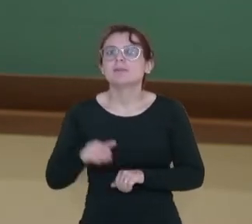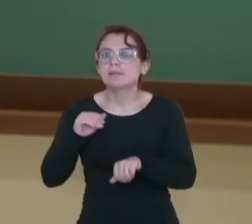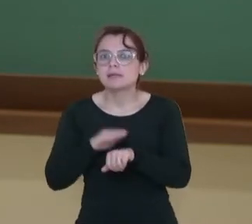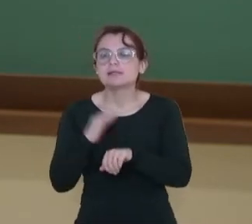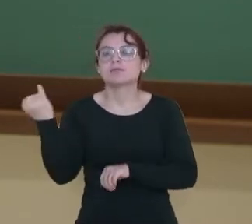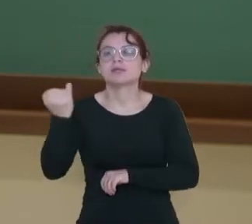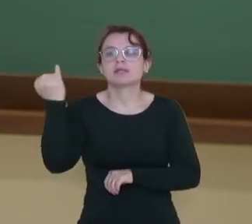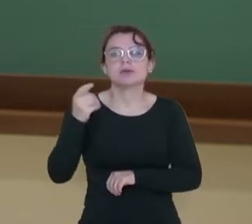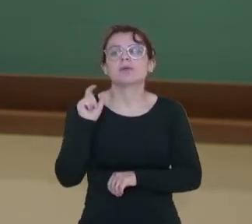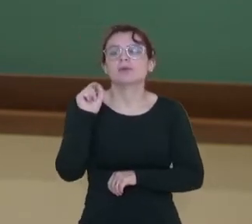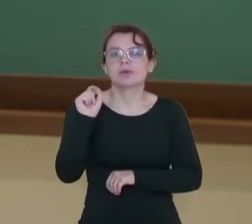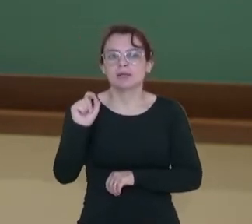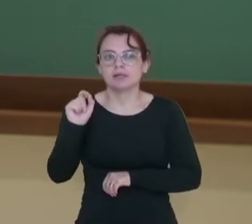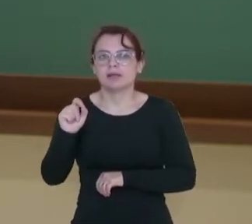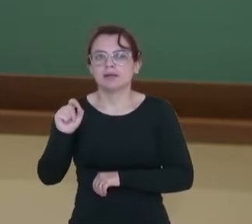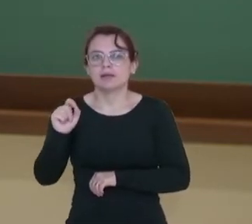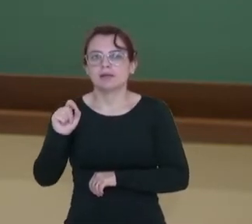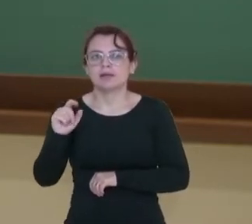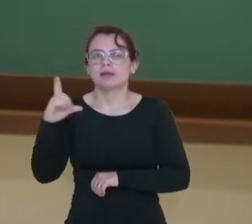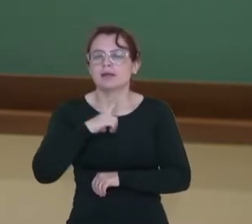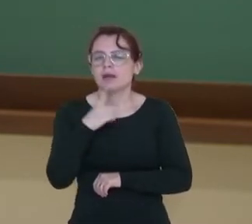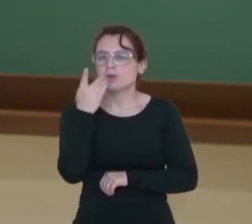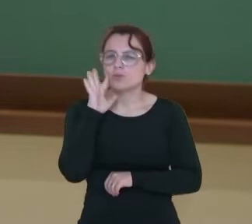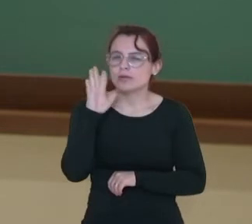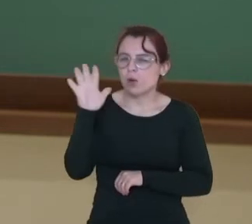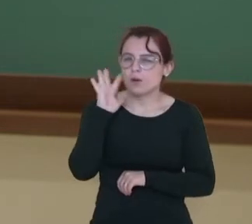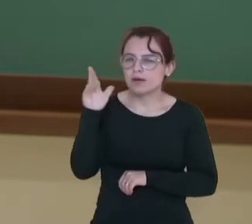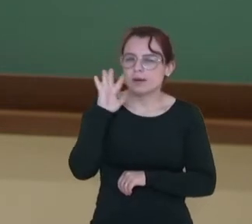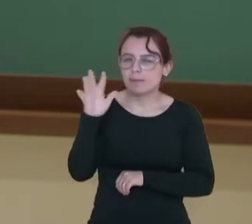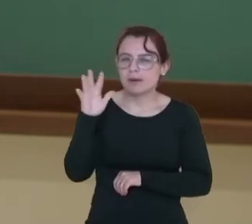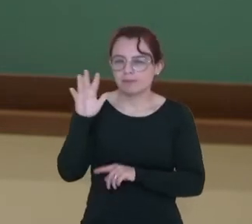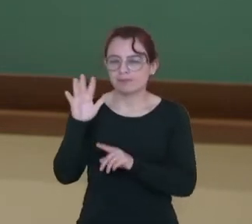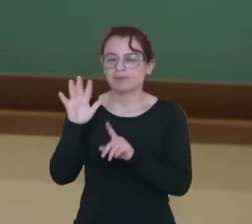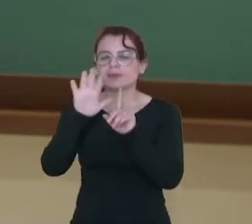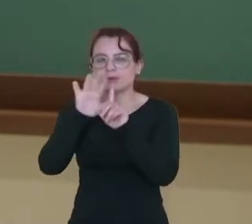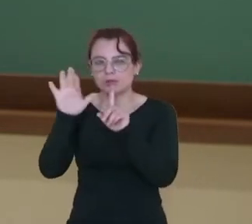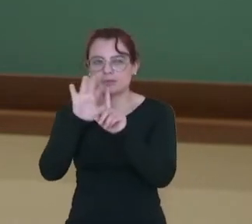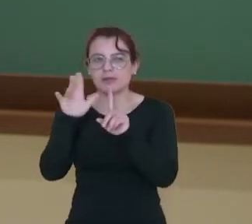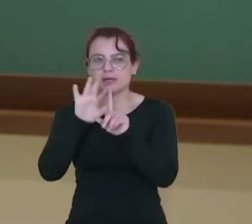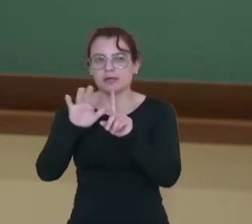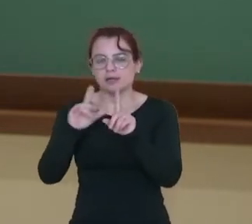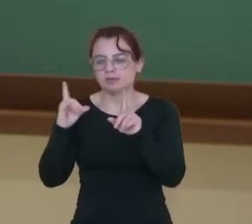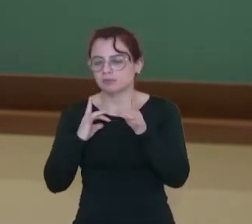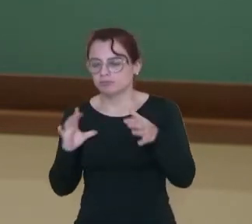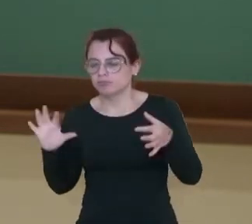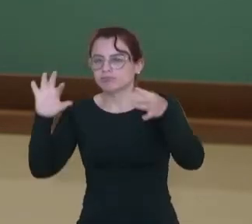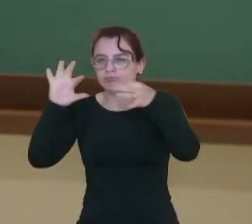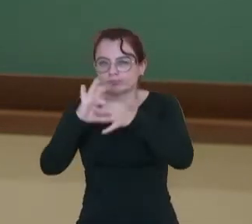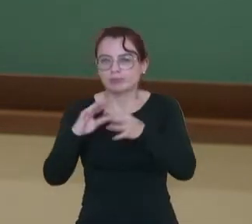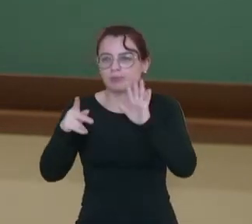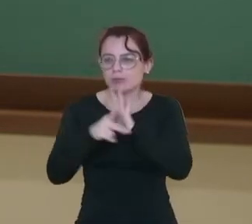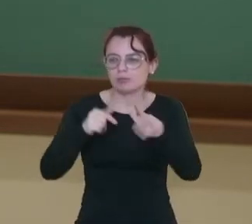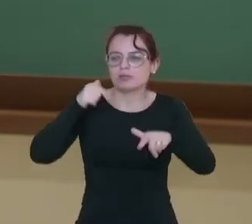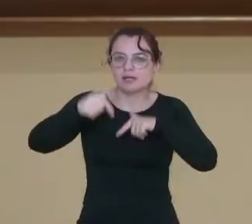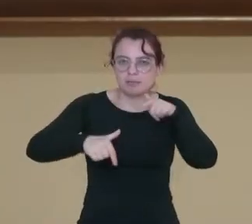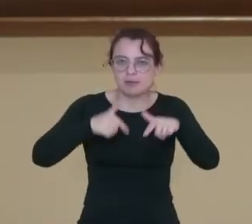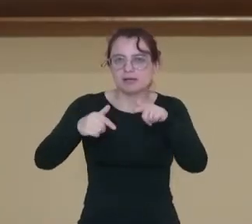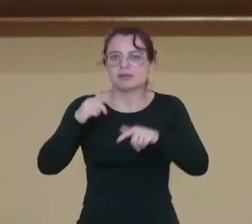que existe um teorema atrelado ao trabalho e à energia